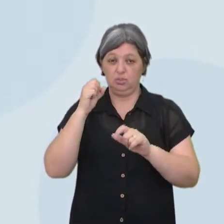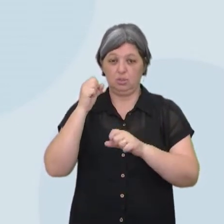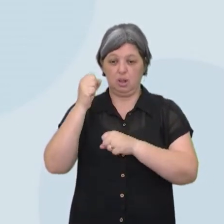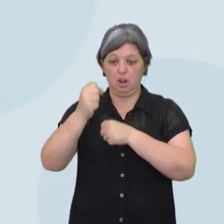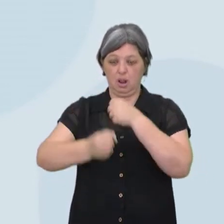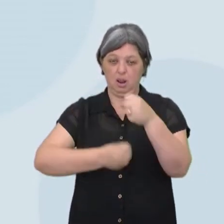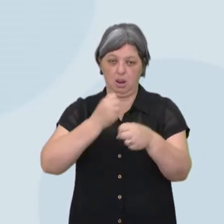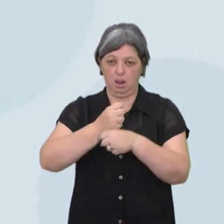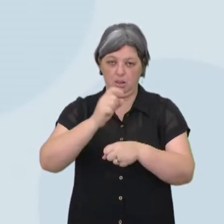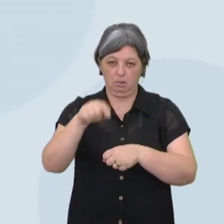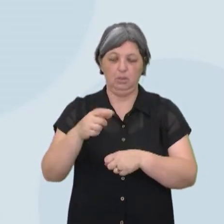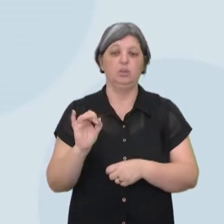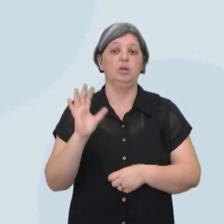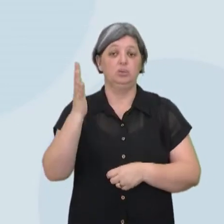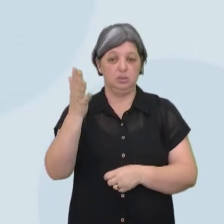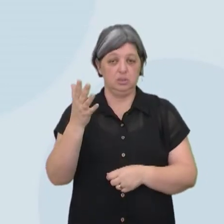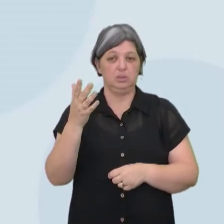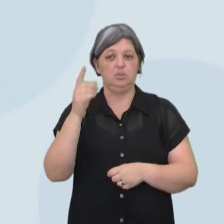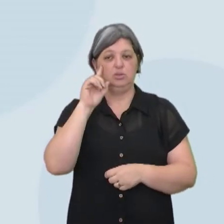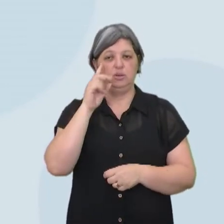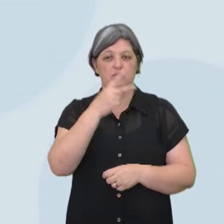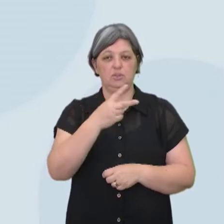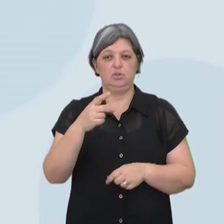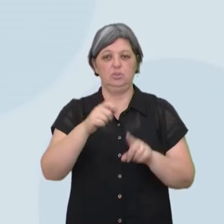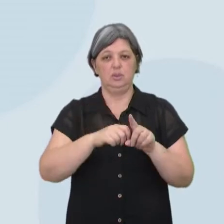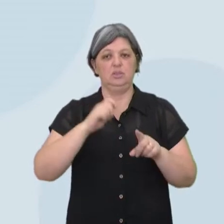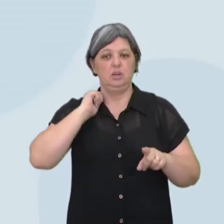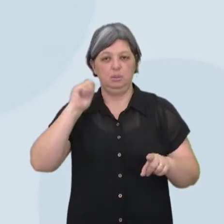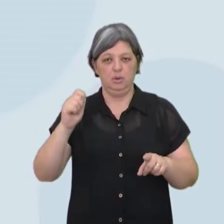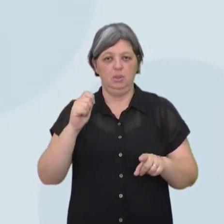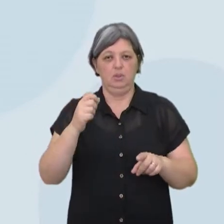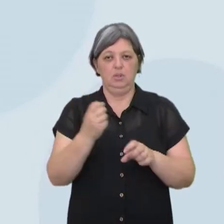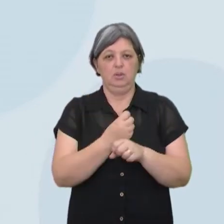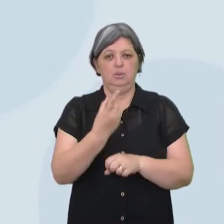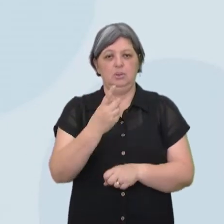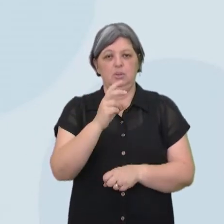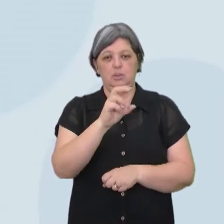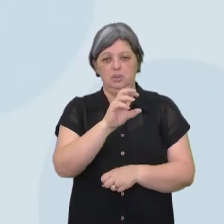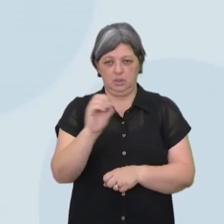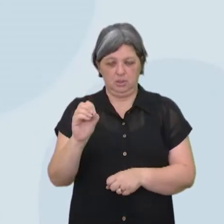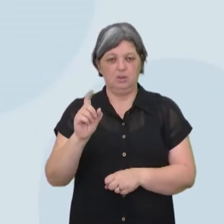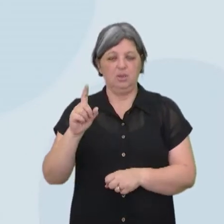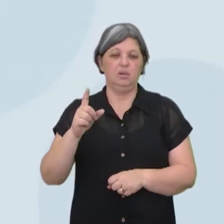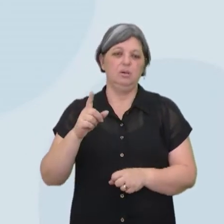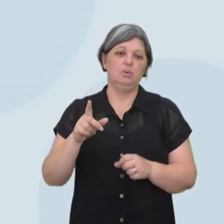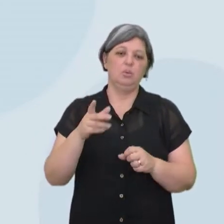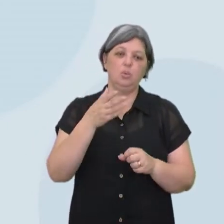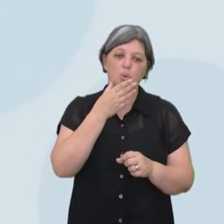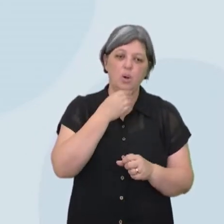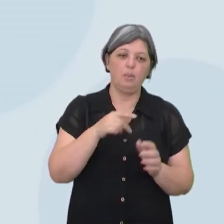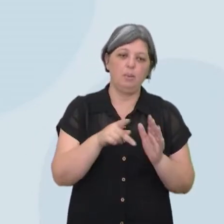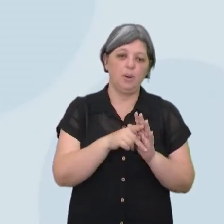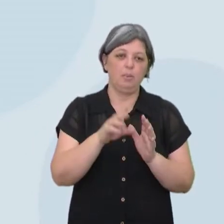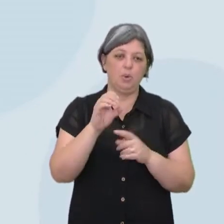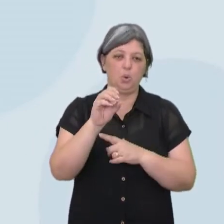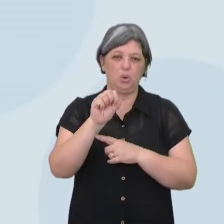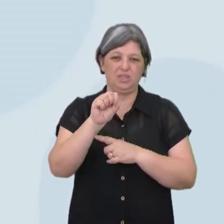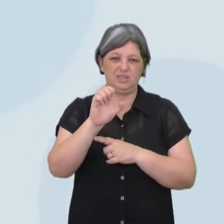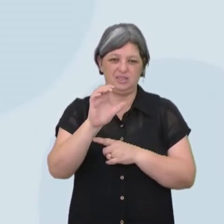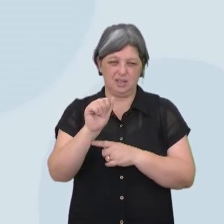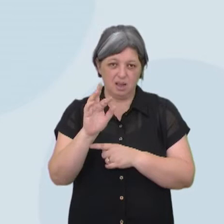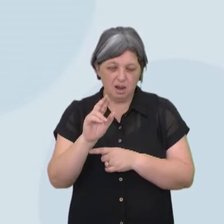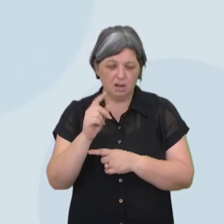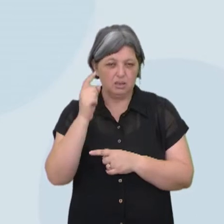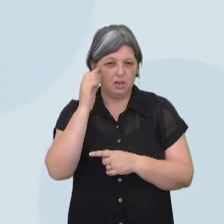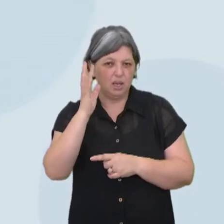lá naquele 22 de abril de 1500, mas é obviamente a forma como o pintor aí, Oscar Pereira da Silva,